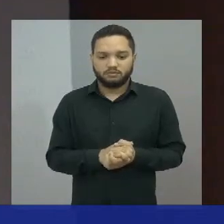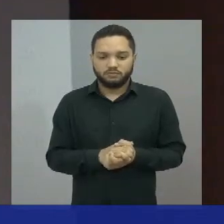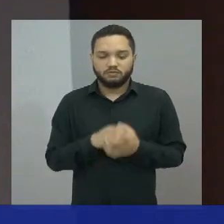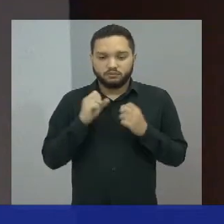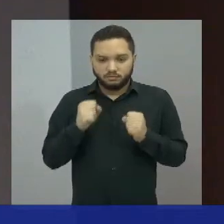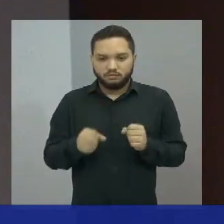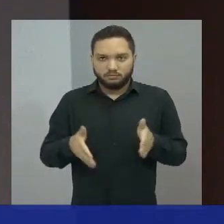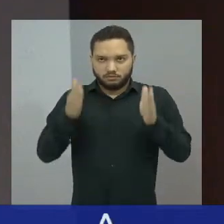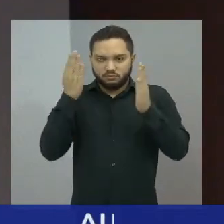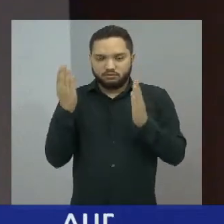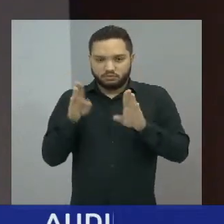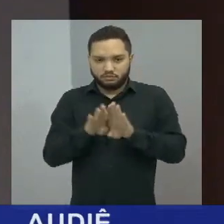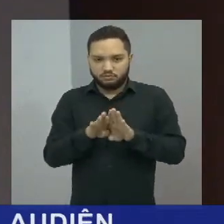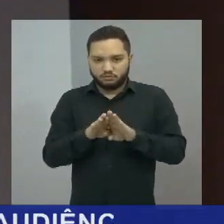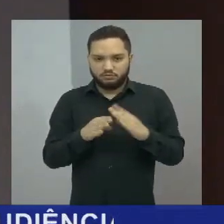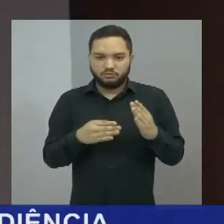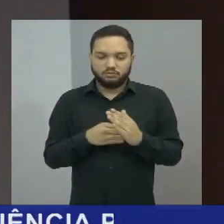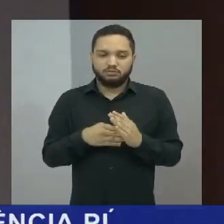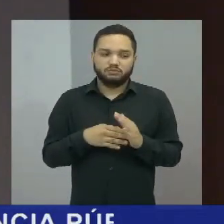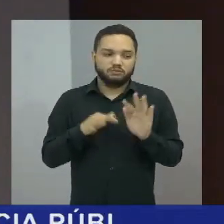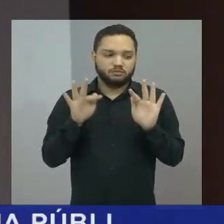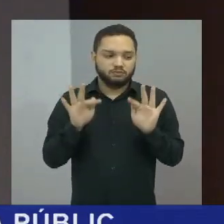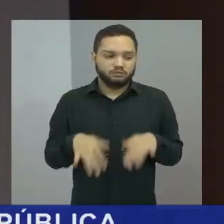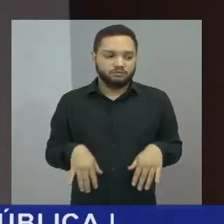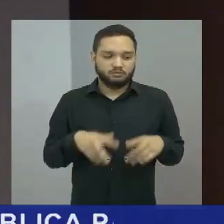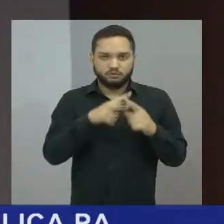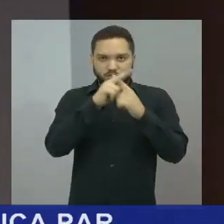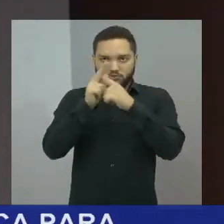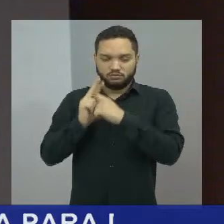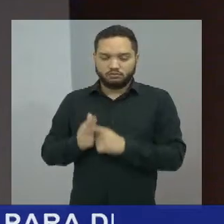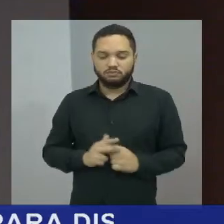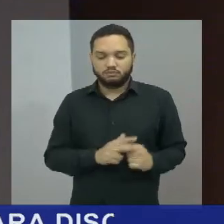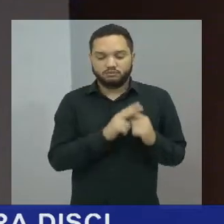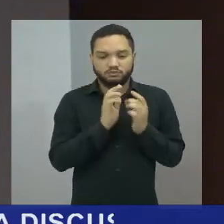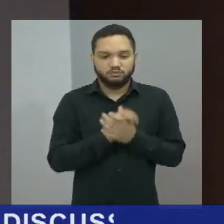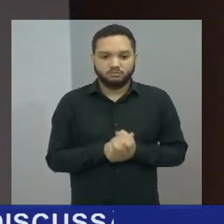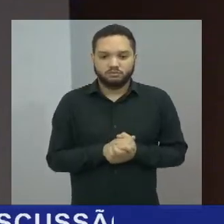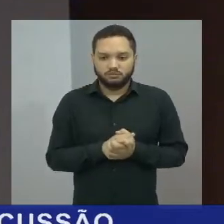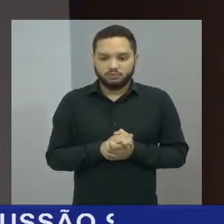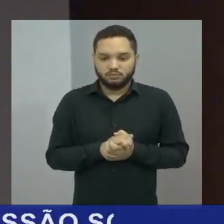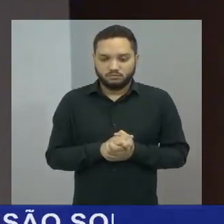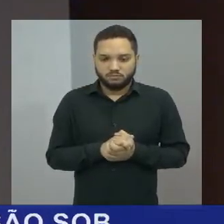interdição da edificação até a finalização dos consertos. Tá?